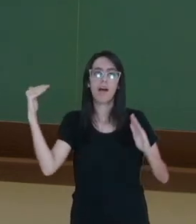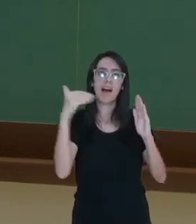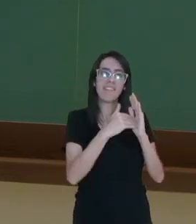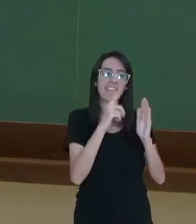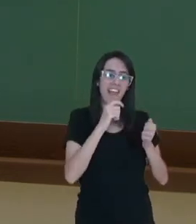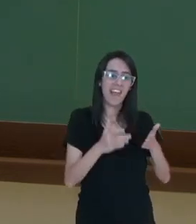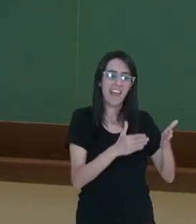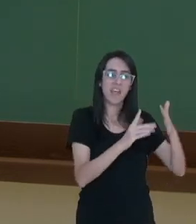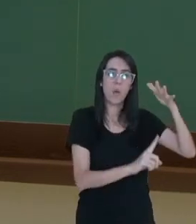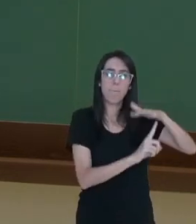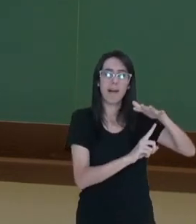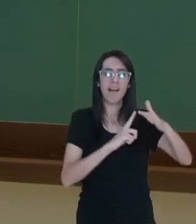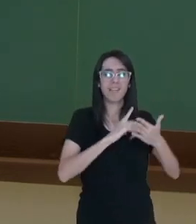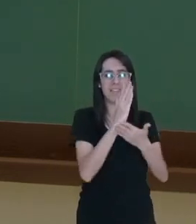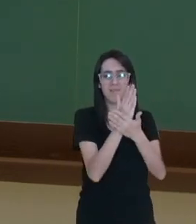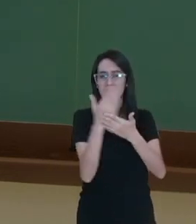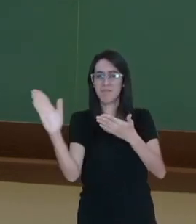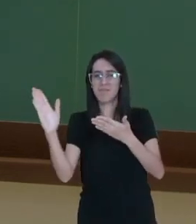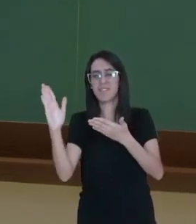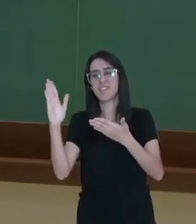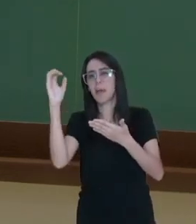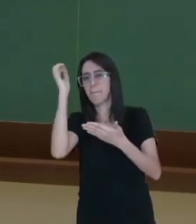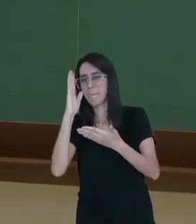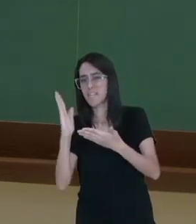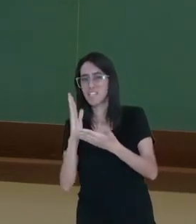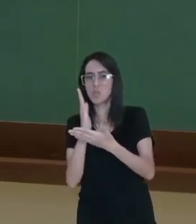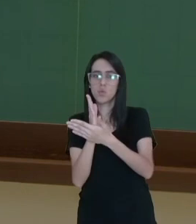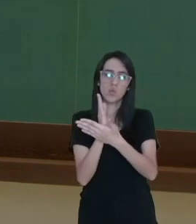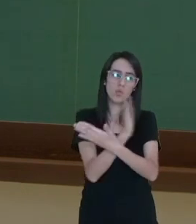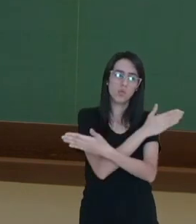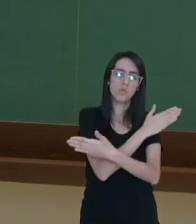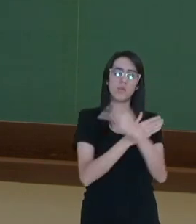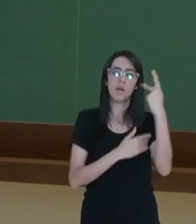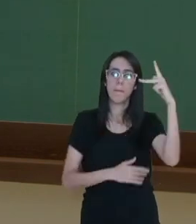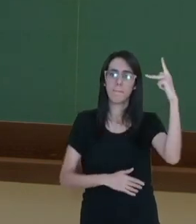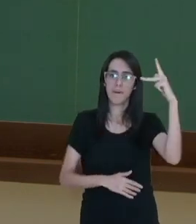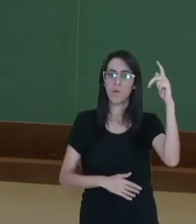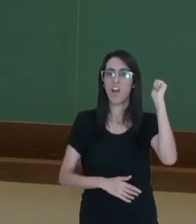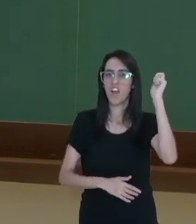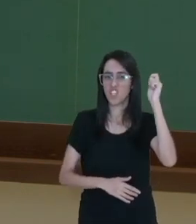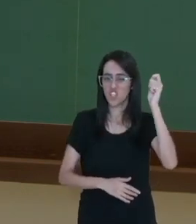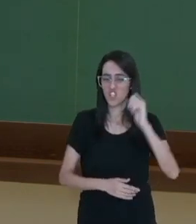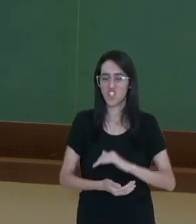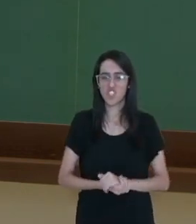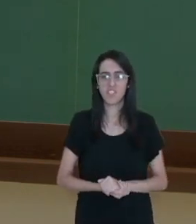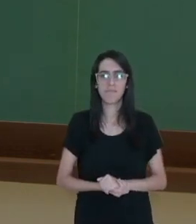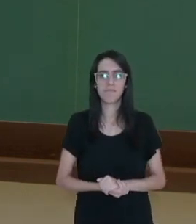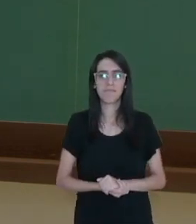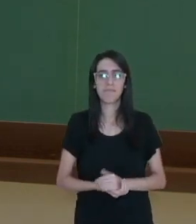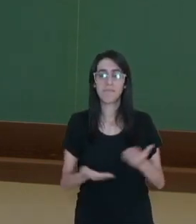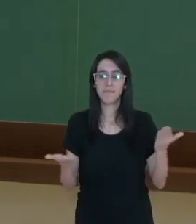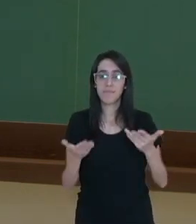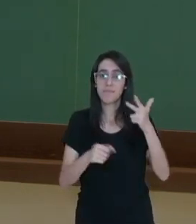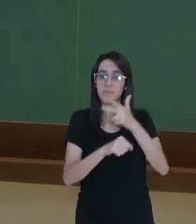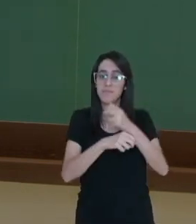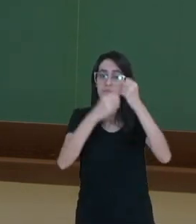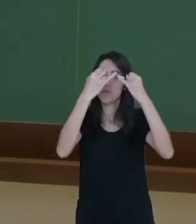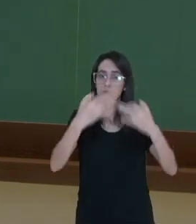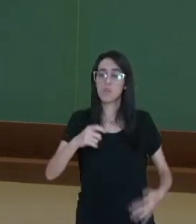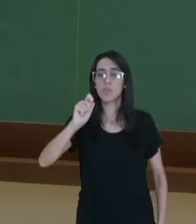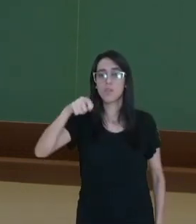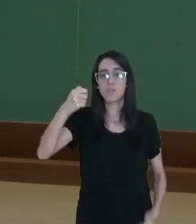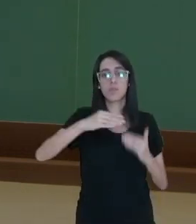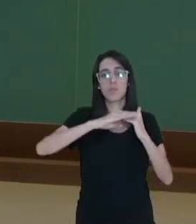Rio Paraná, onde nós temos ali a tríplice fronteira entre Brasil, Paraguai e Argentina. Neste vídeo